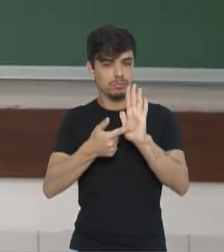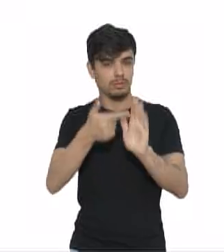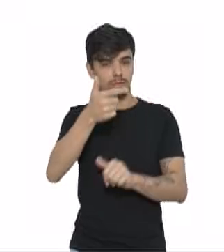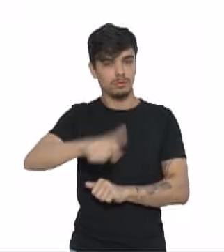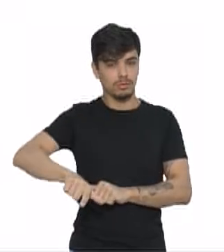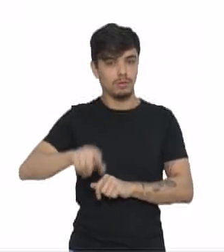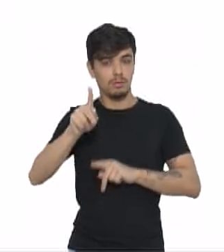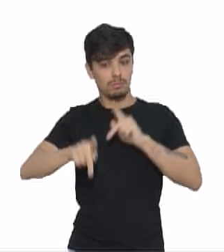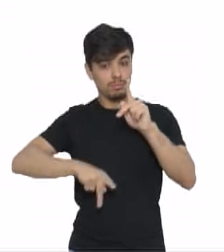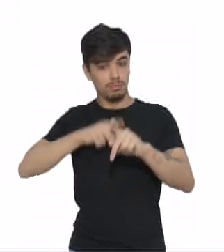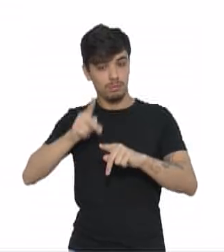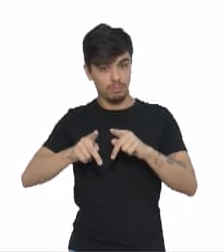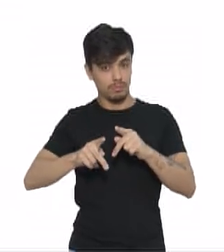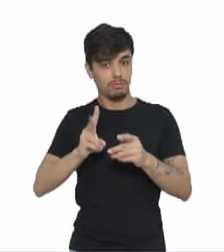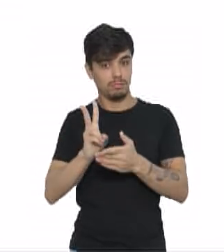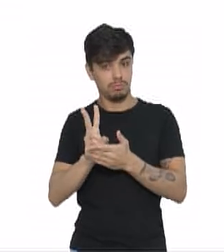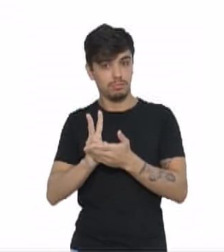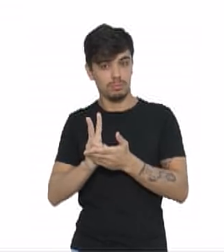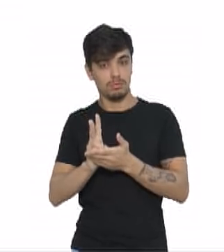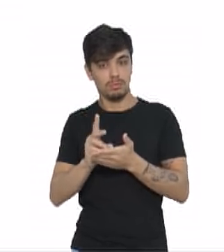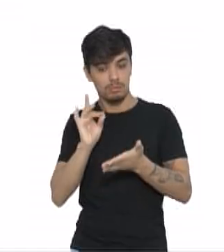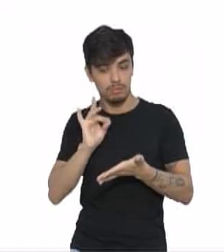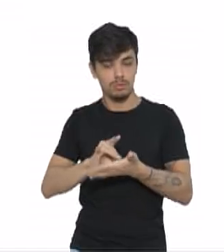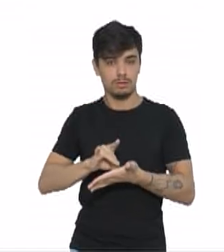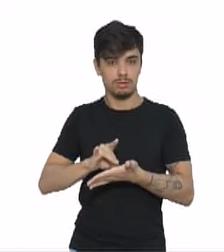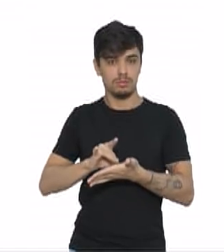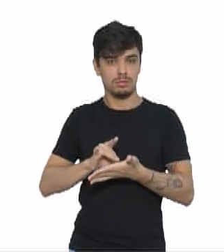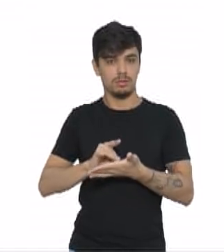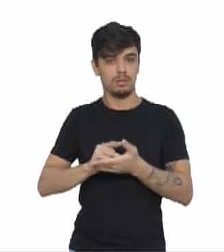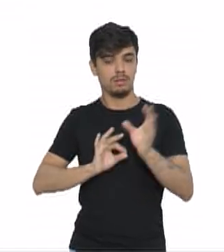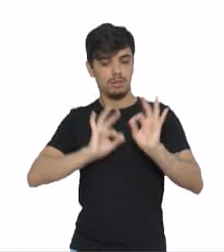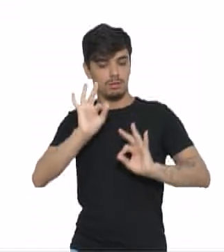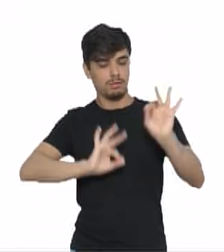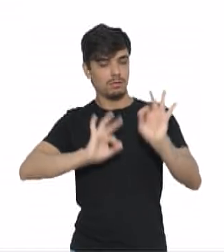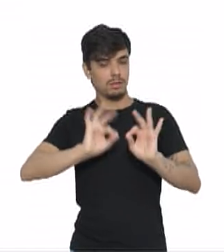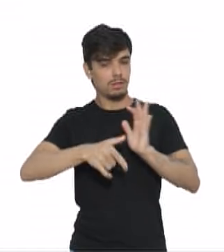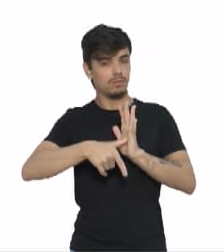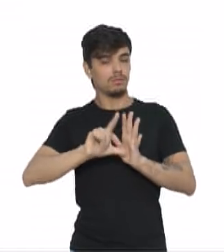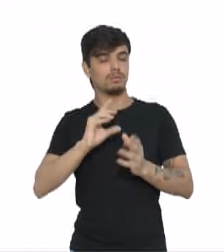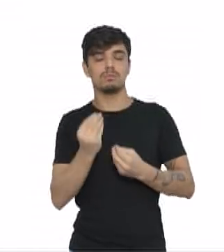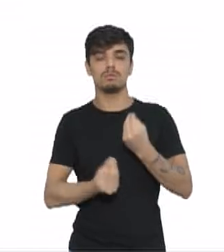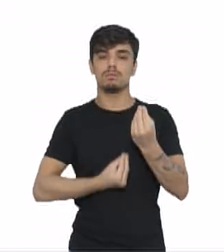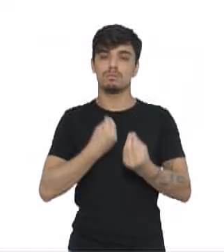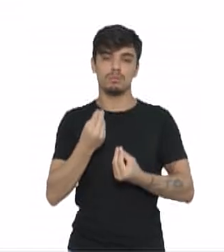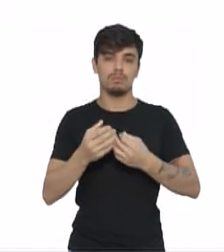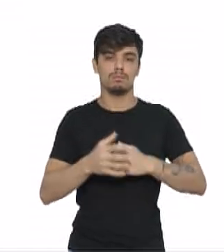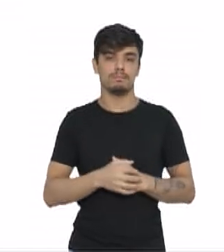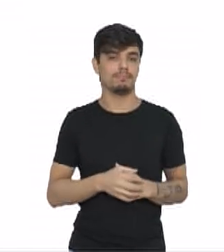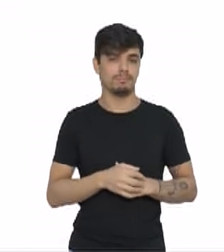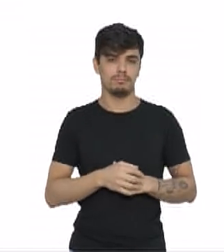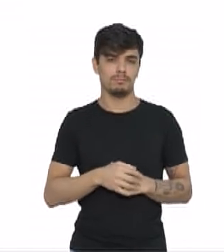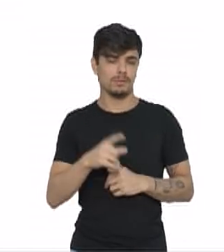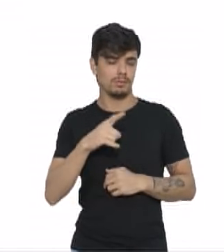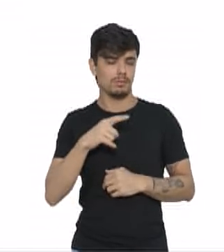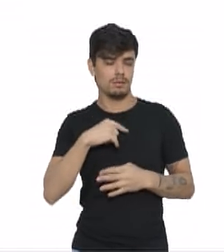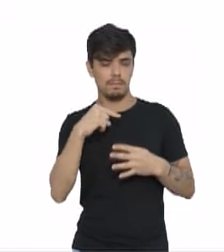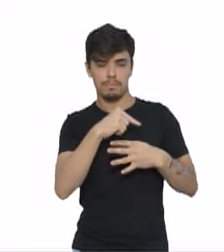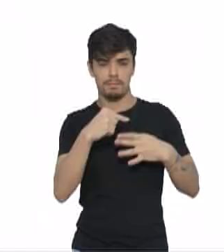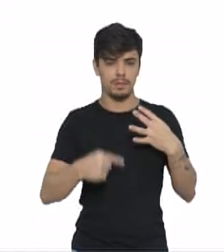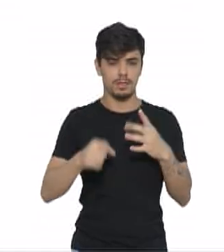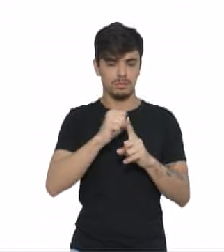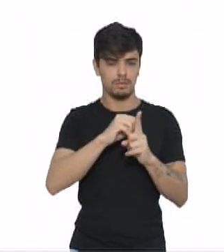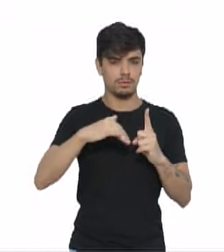chama eles de povos originários, estavam organizados. Tá? Você vai ter vários tipos de sociedade. Sociedade